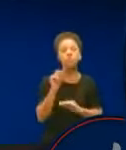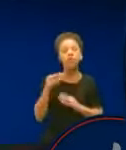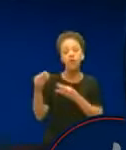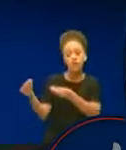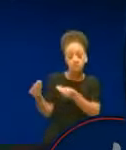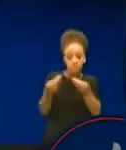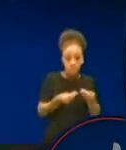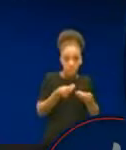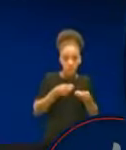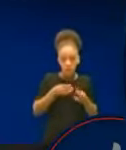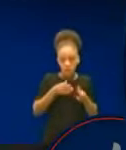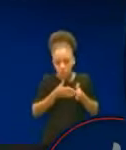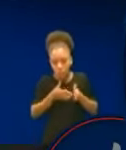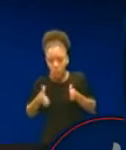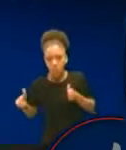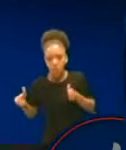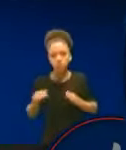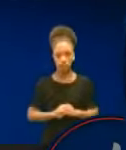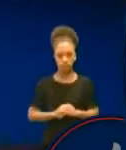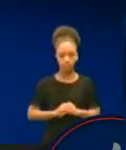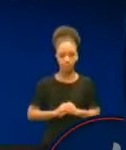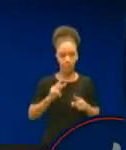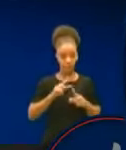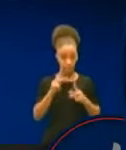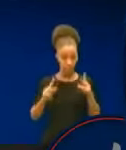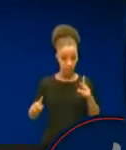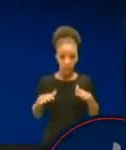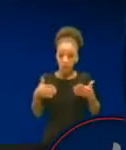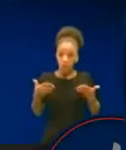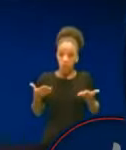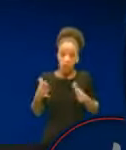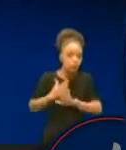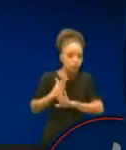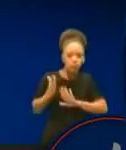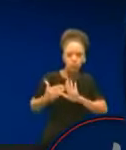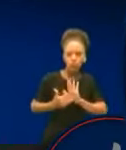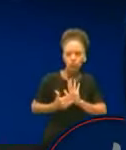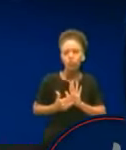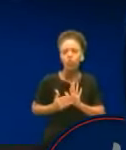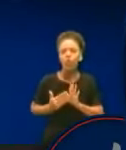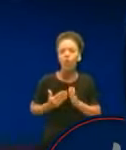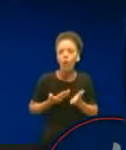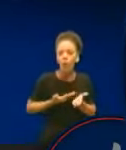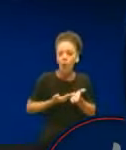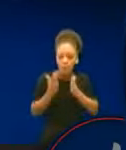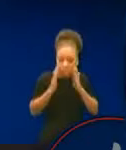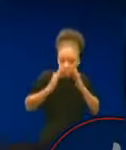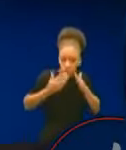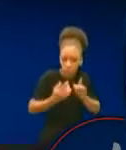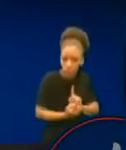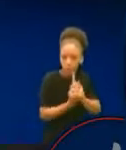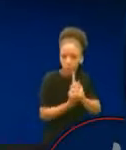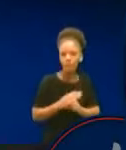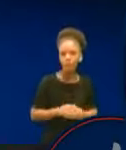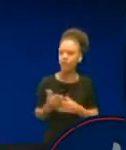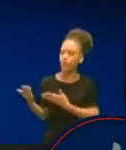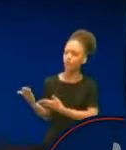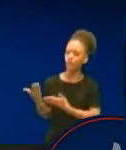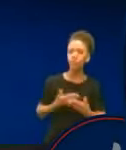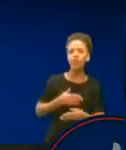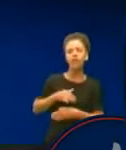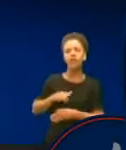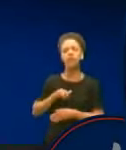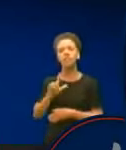aquilo que elas compraram. E como tudo na Via começa com o foco no cliente, eu convido a Ilka pra contar como o cliente